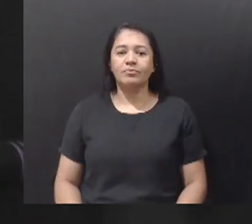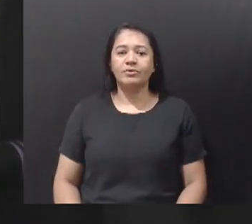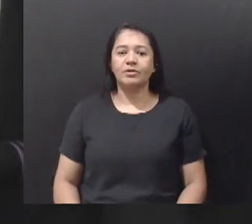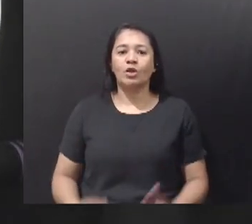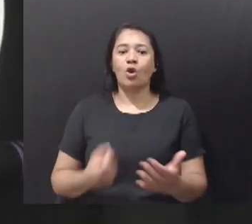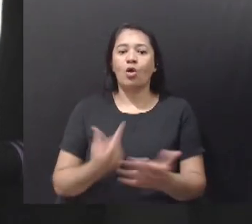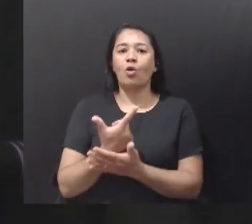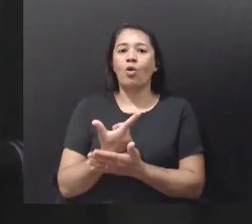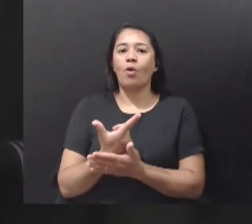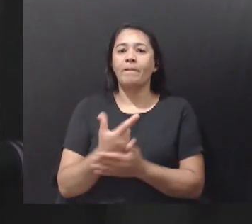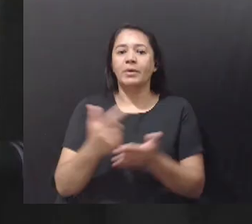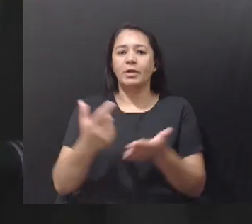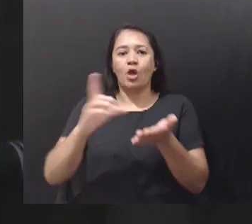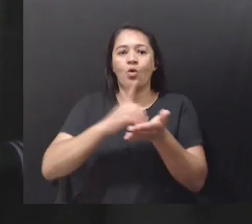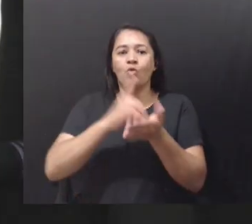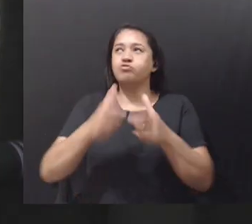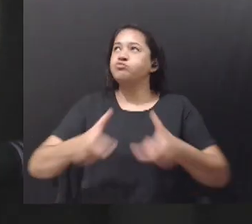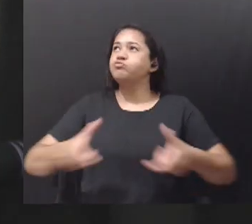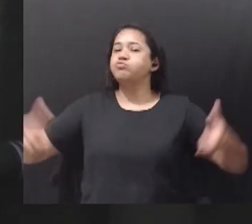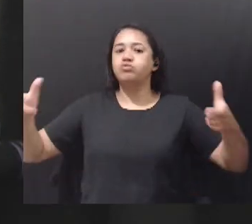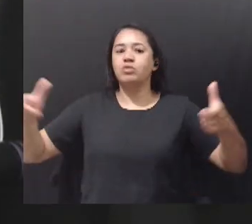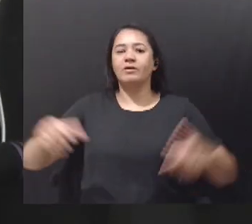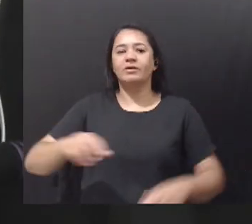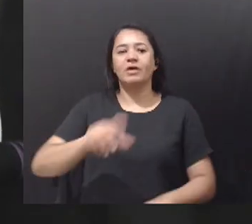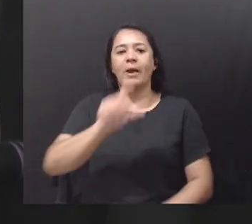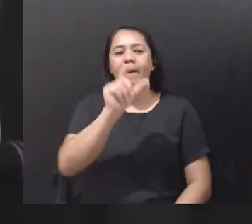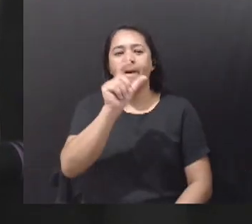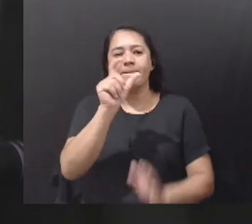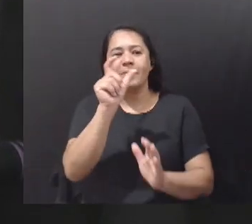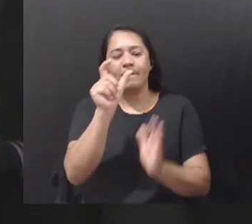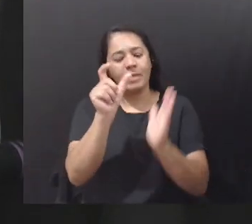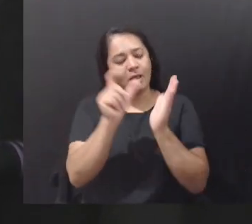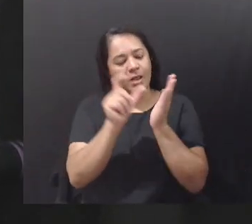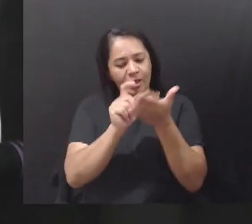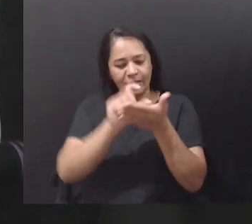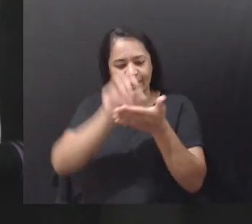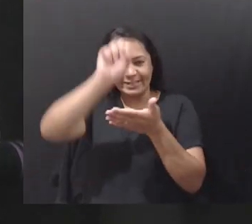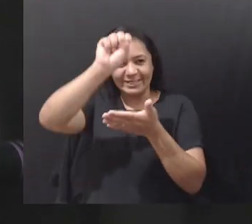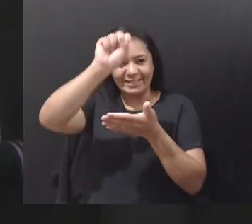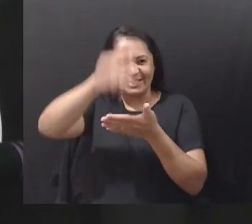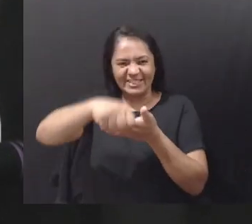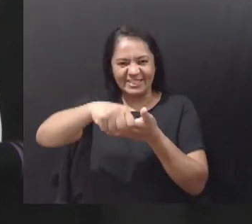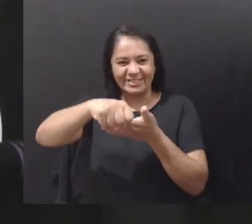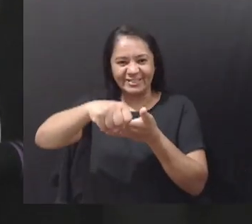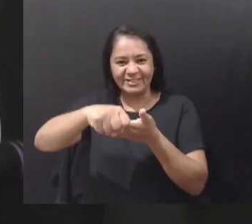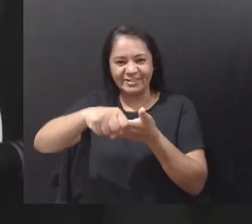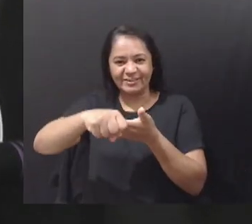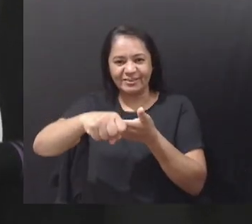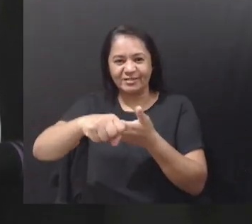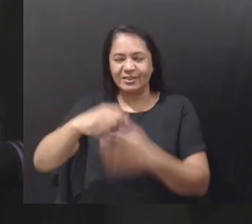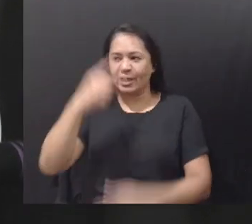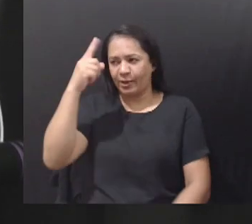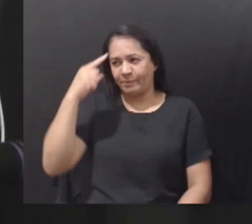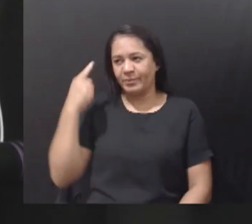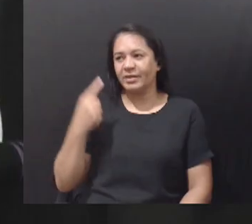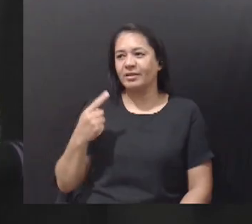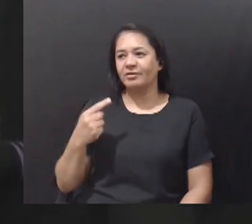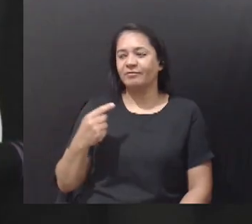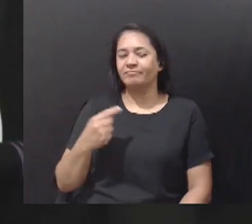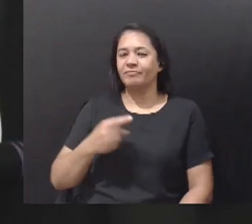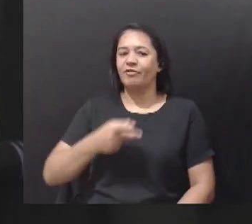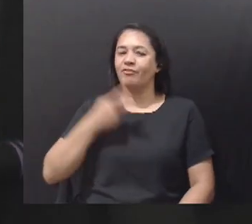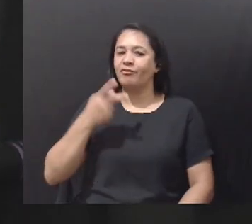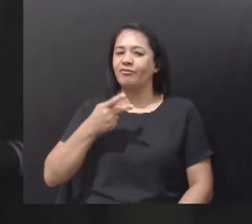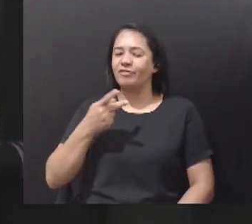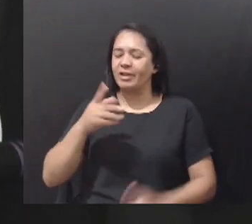do universo e pus uma palavrinha lá no meio do livro, sim. E Mirna, eu tenho que dizer para você com coração, com verdade, com